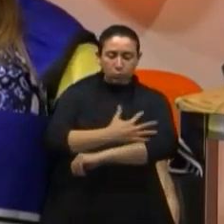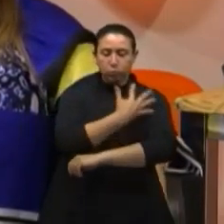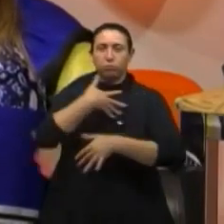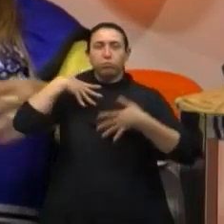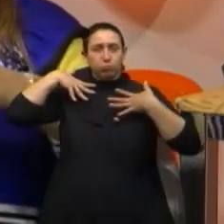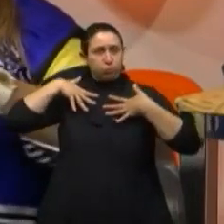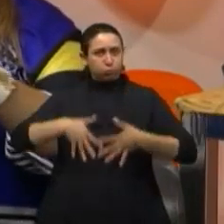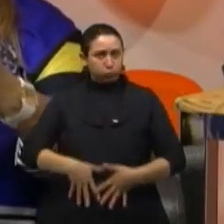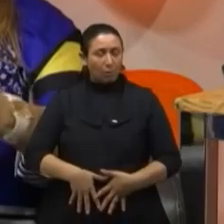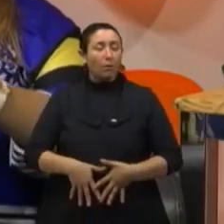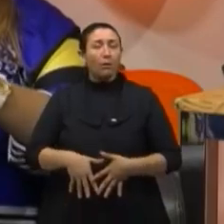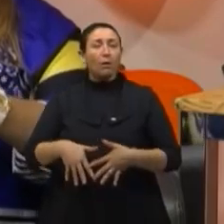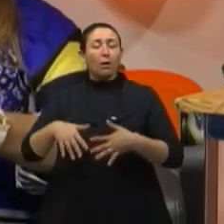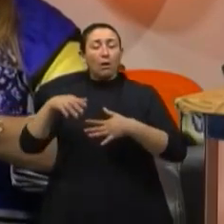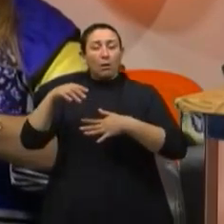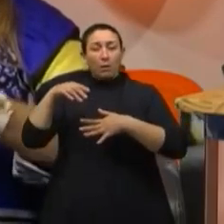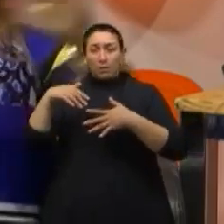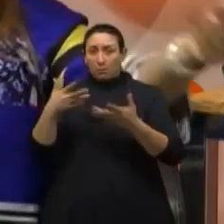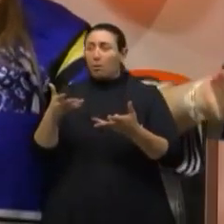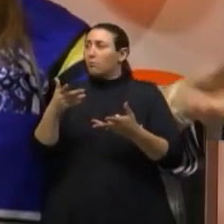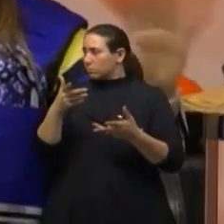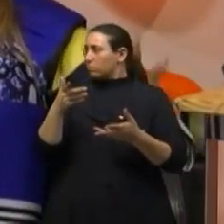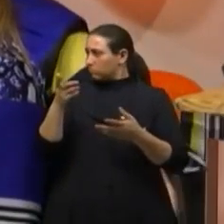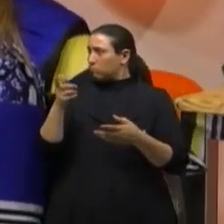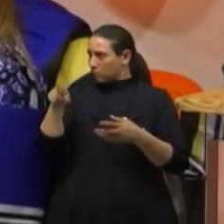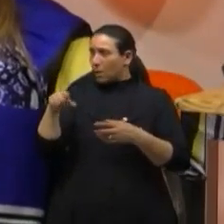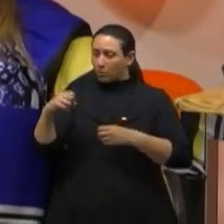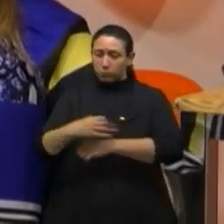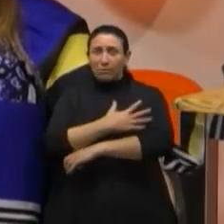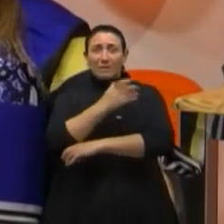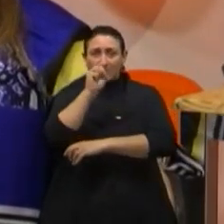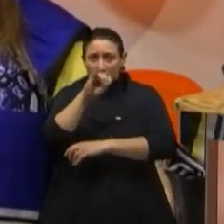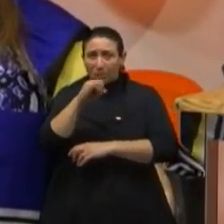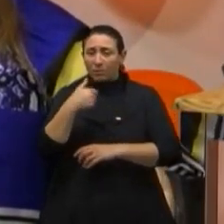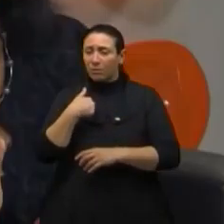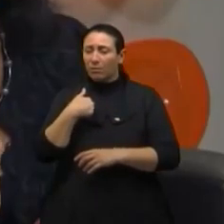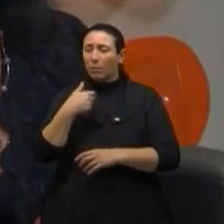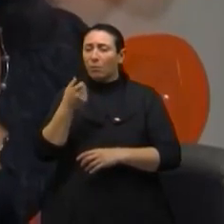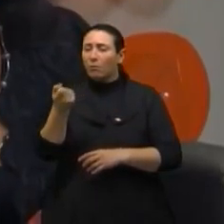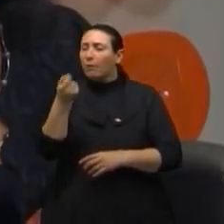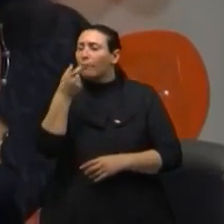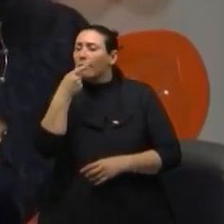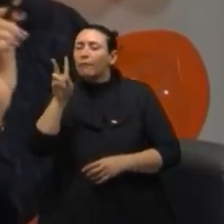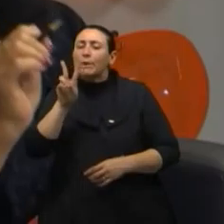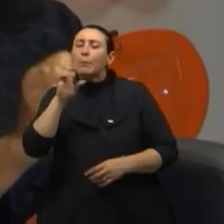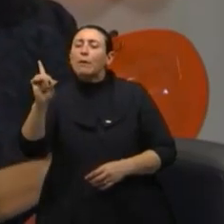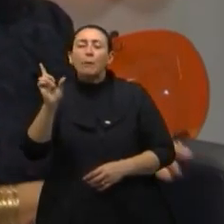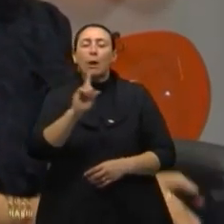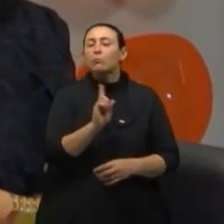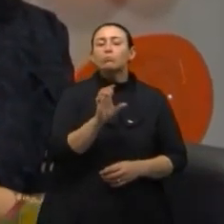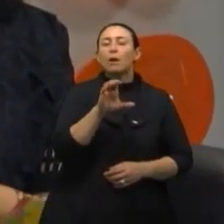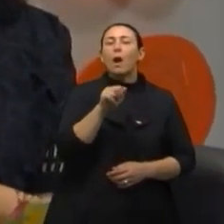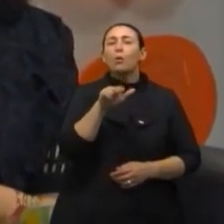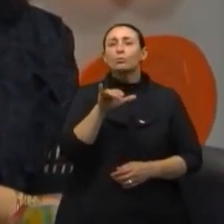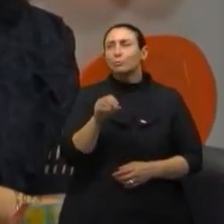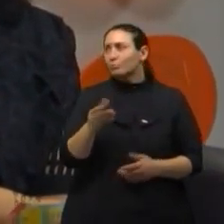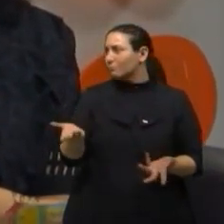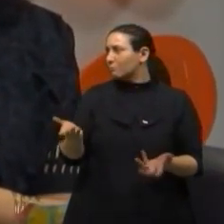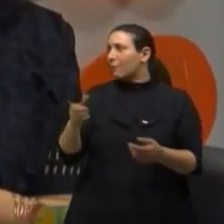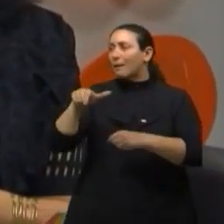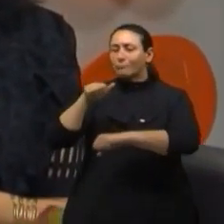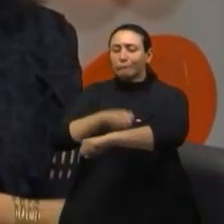organismo e ele não é reposto aí osteoporose bom falei num nome que tudo que é pessoa de 60 já